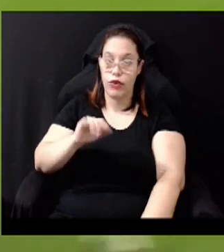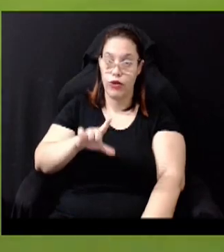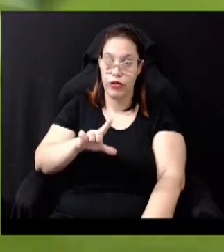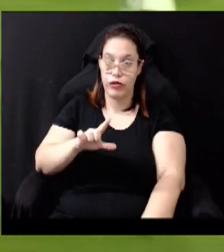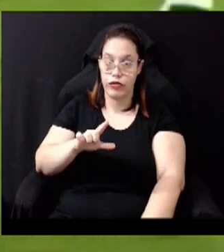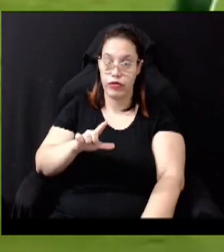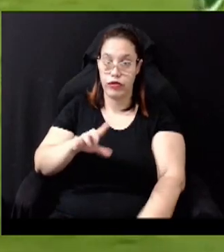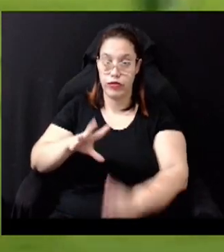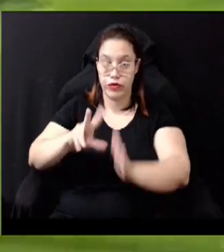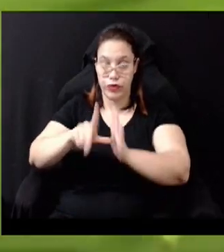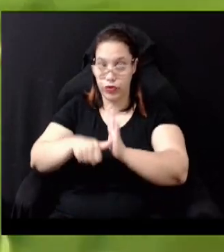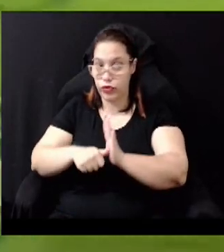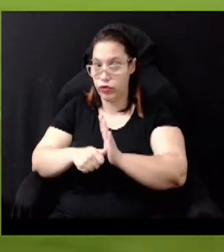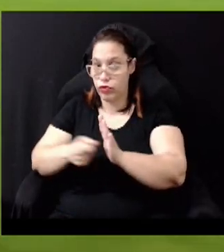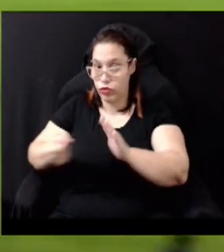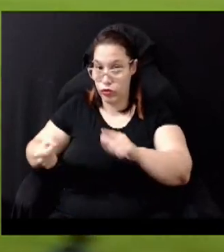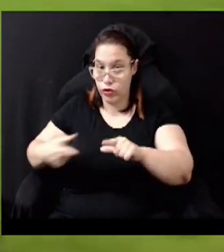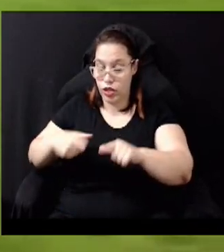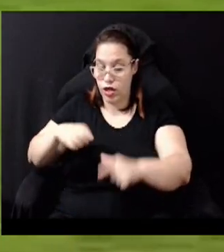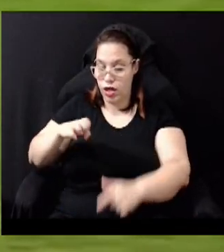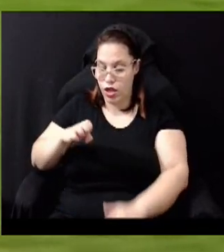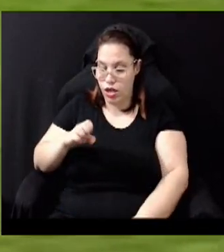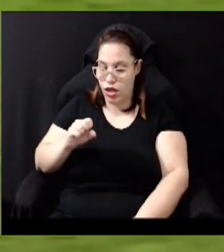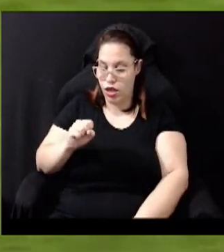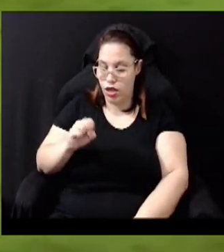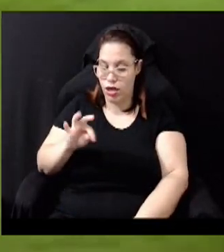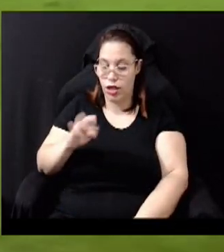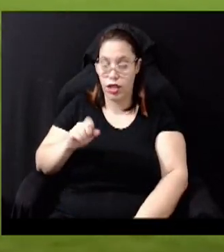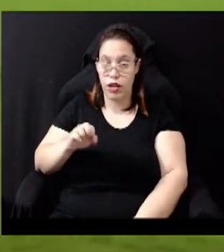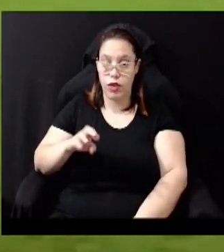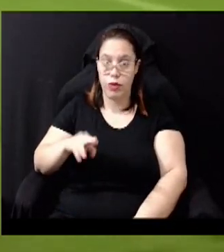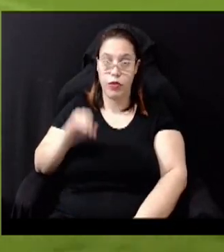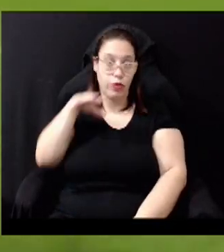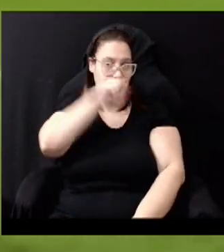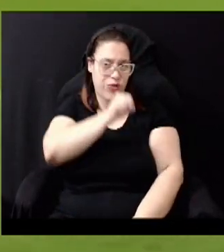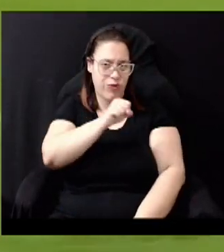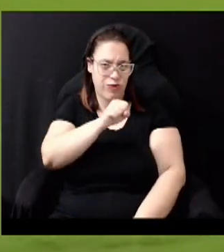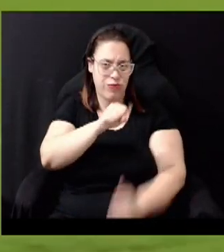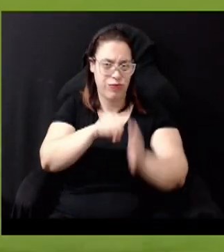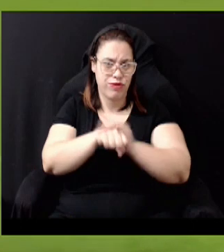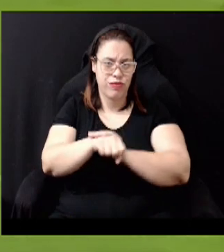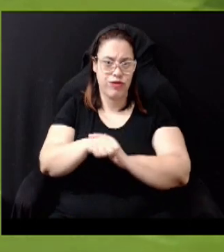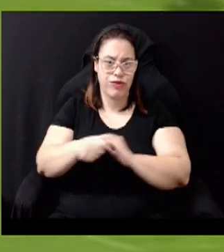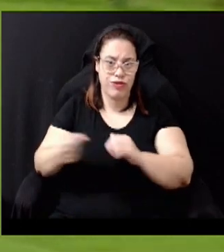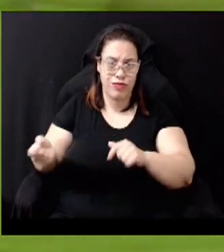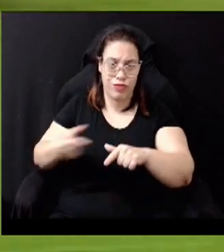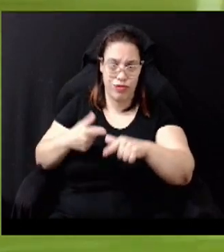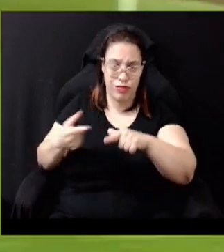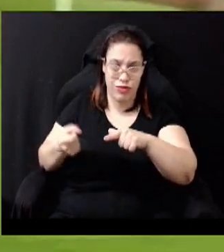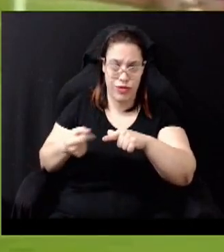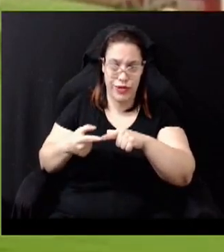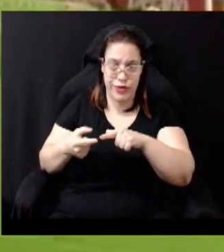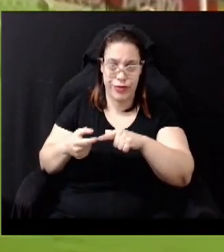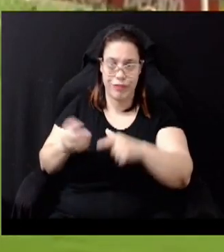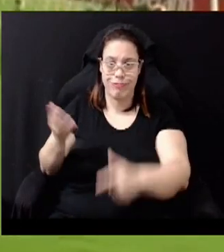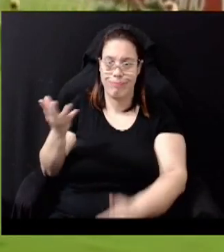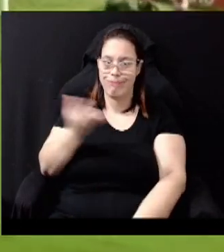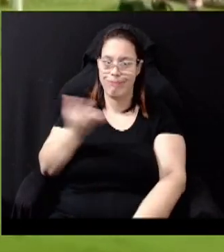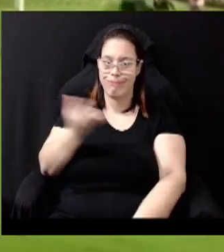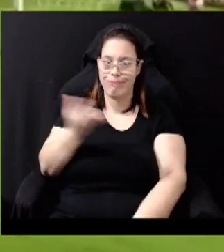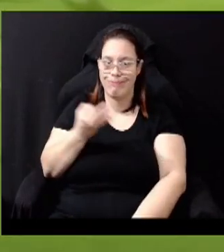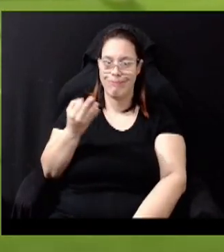bola e Estevão, esperto, rápido, da intermediária, acertou o belo chute.